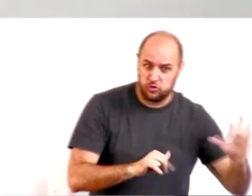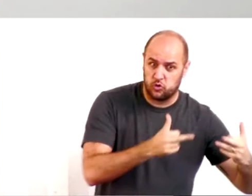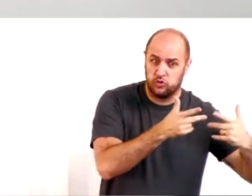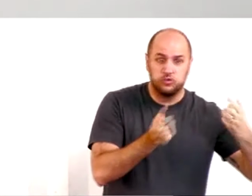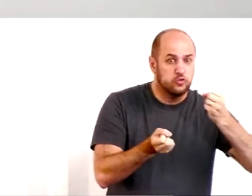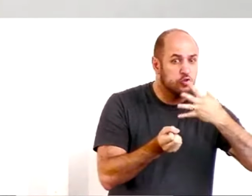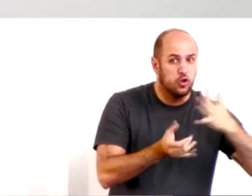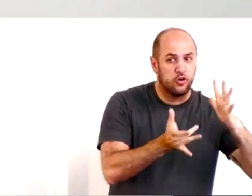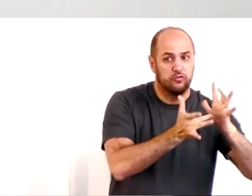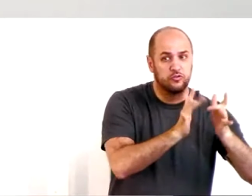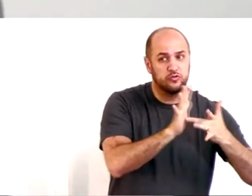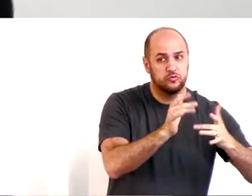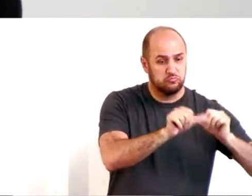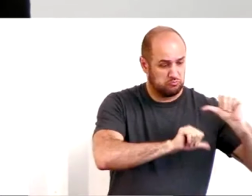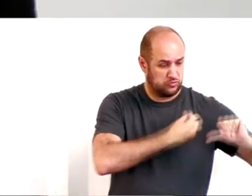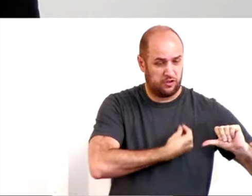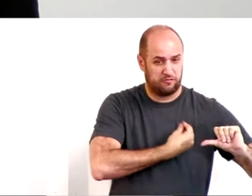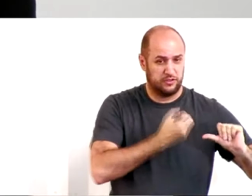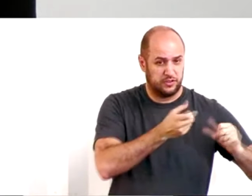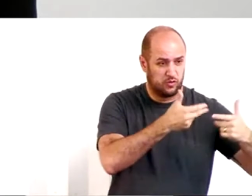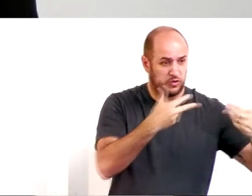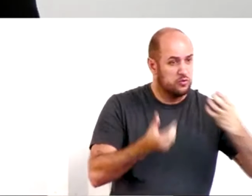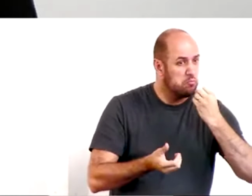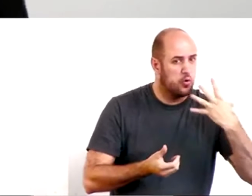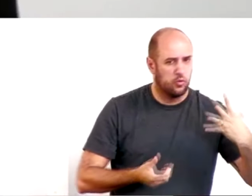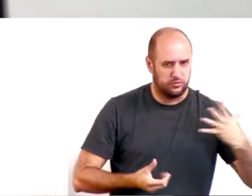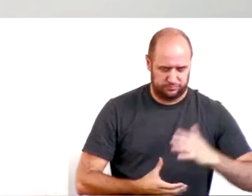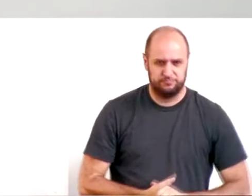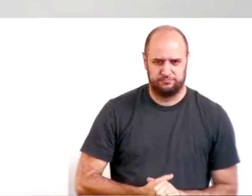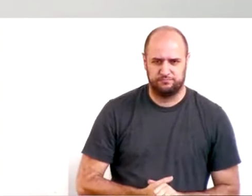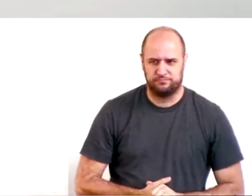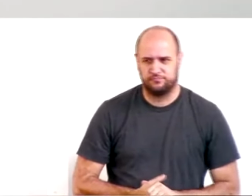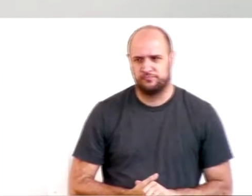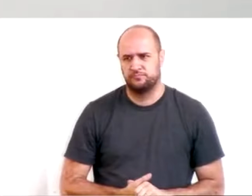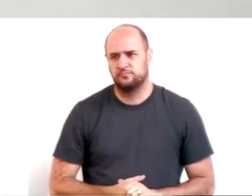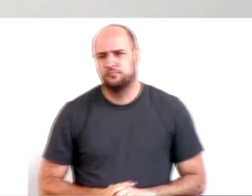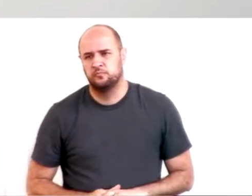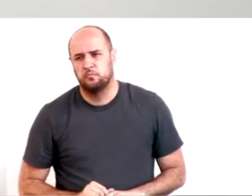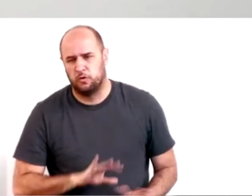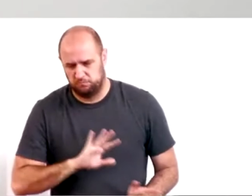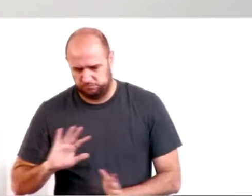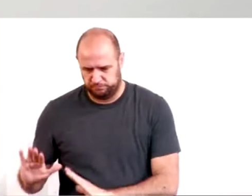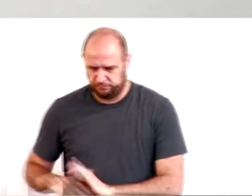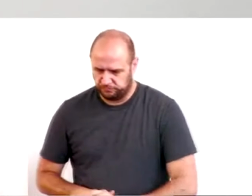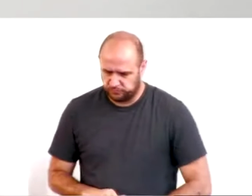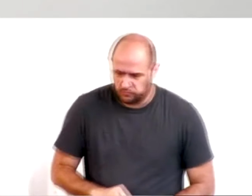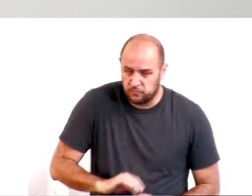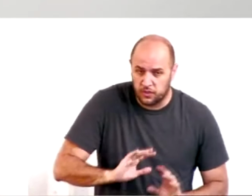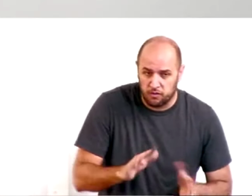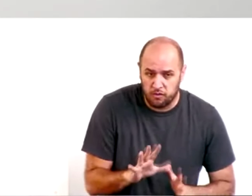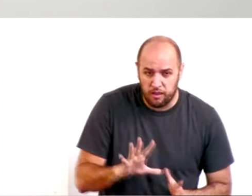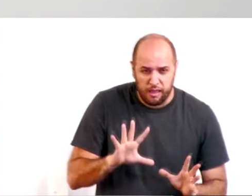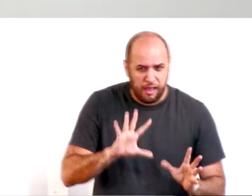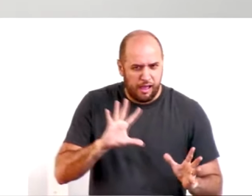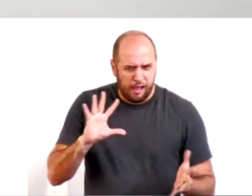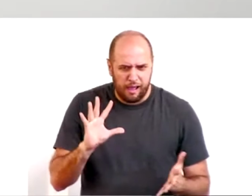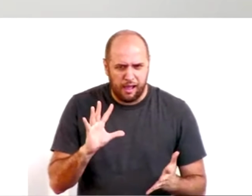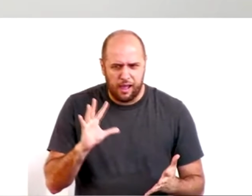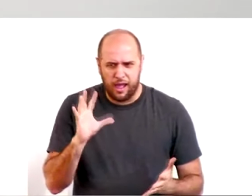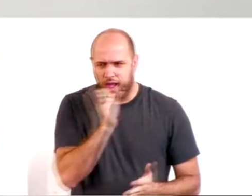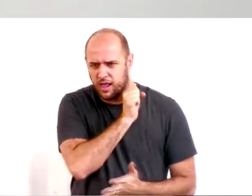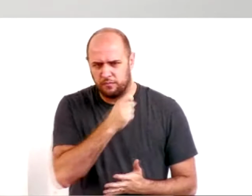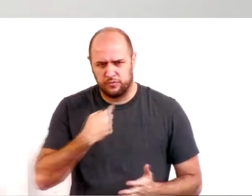fazer em nossas vidas. Uma breve recapitulação de onde